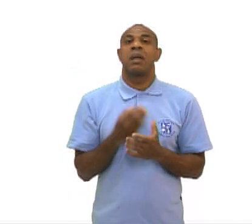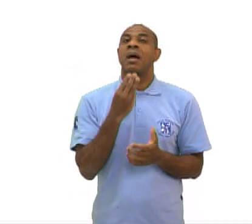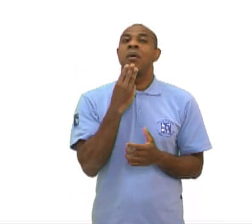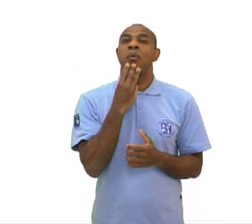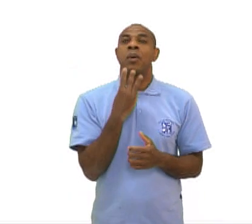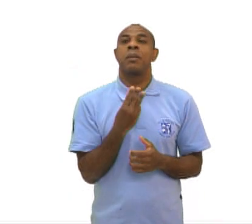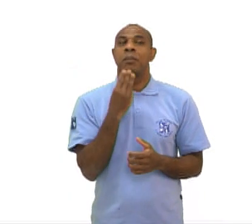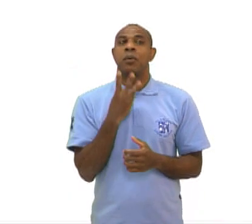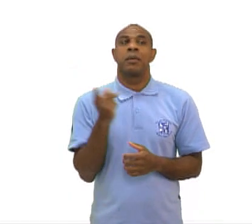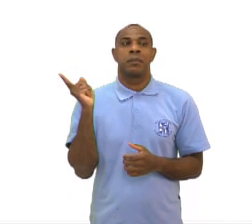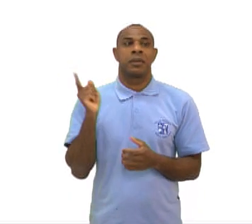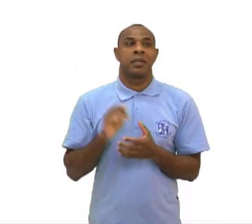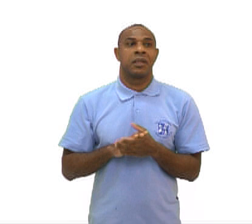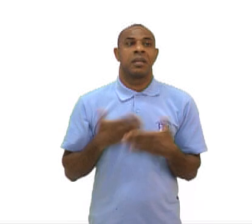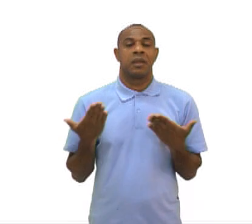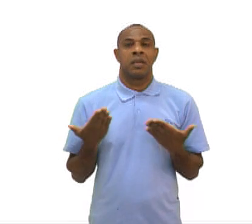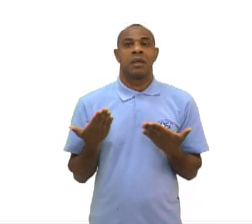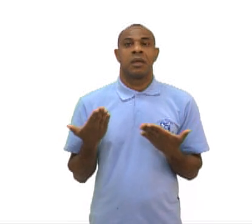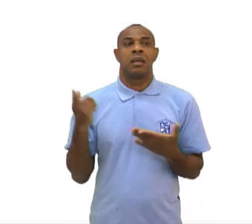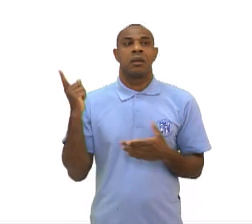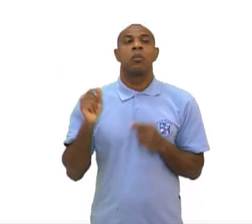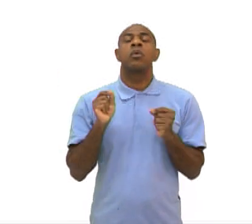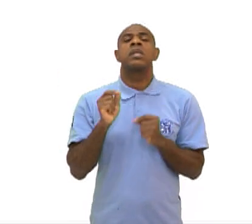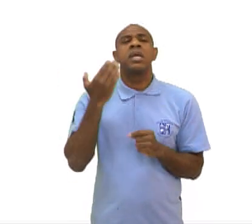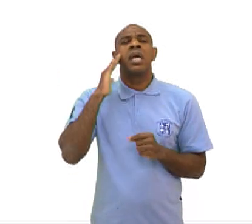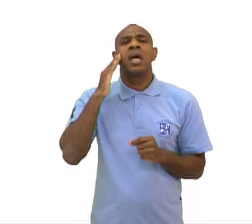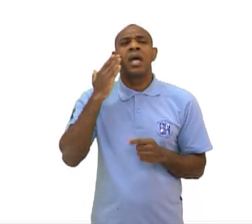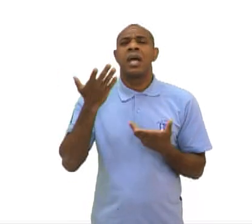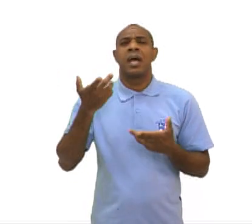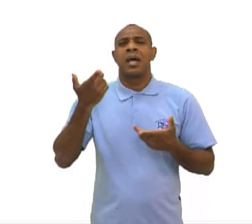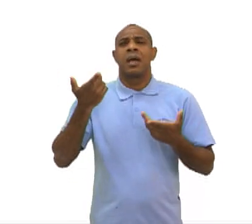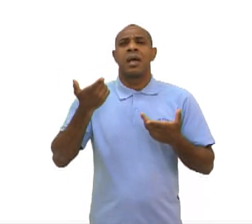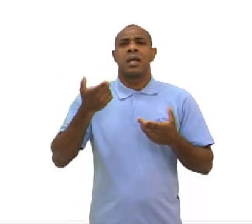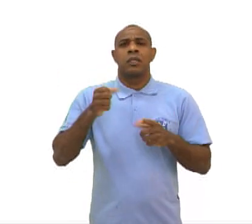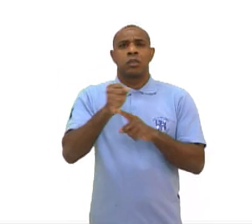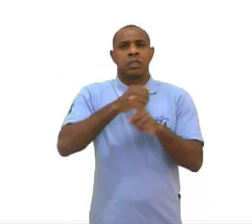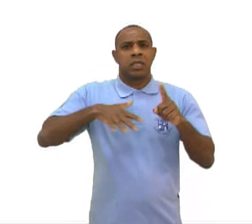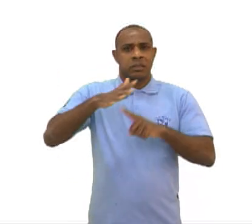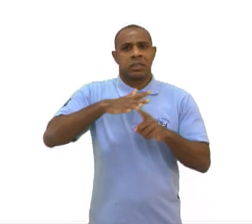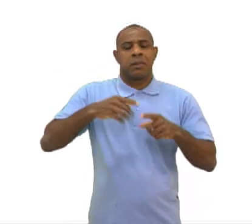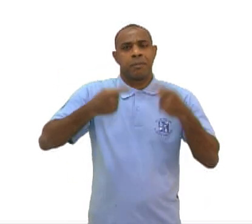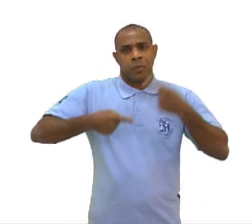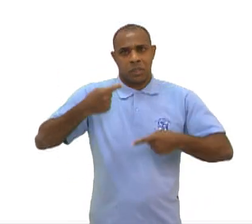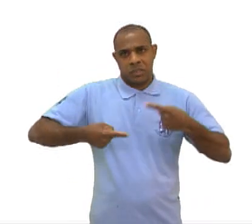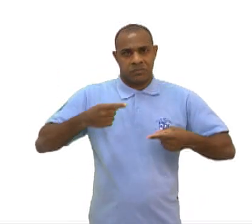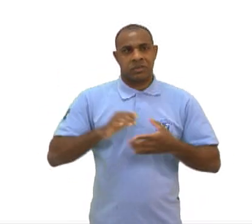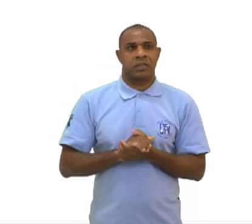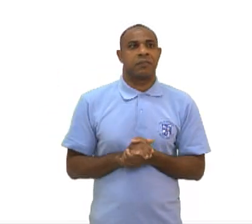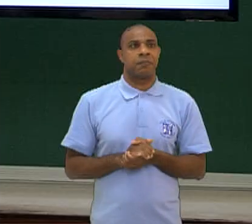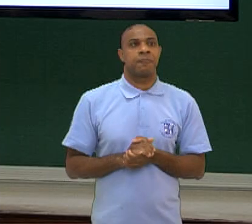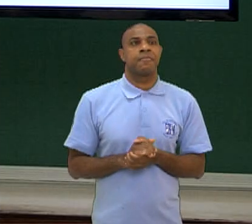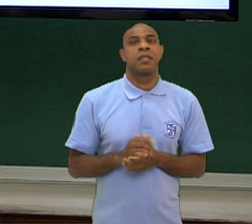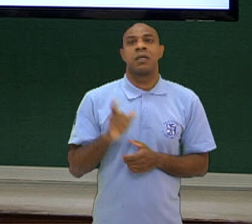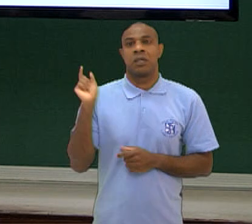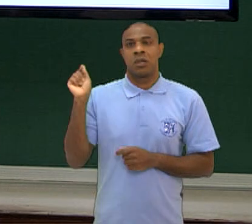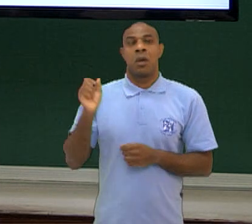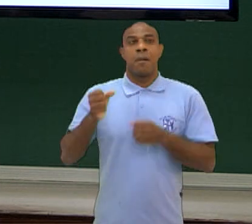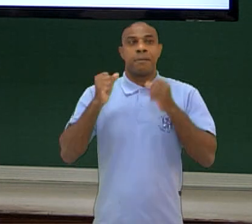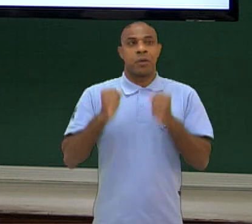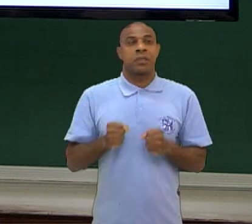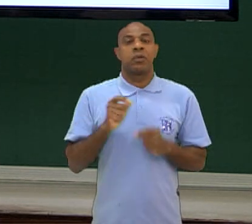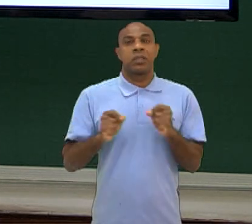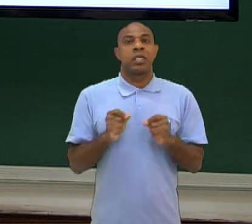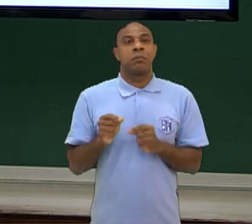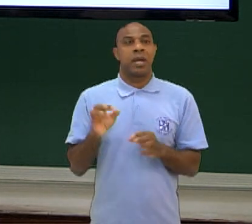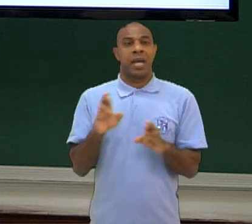conceitos importantes para compreender o que é a sociologia política do Weber. O poder não é uma coisa, o poder é uma